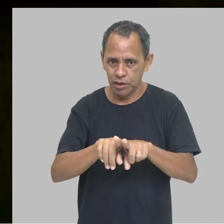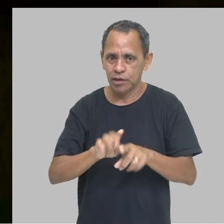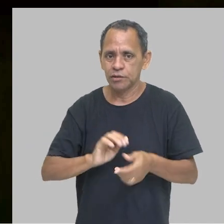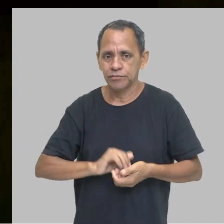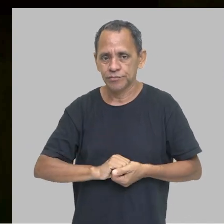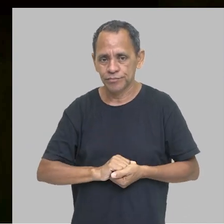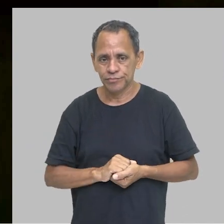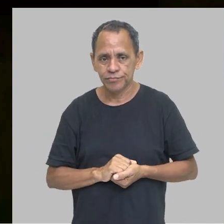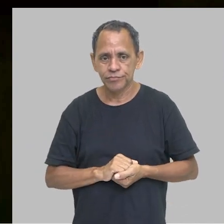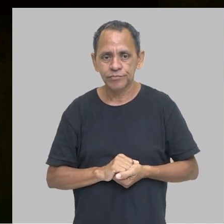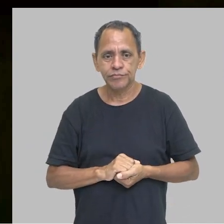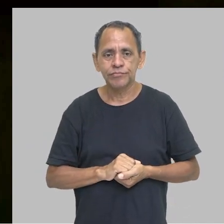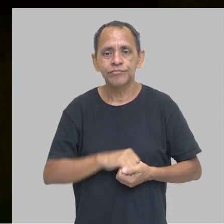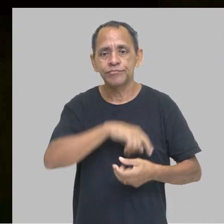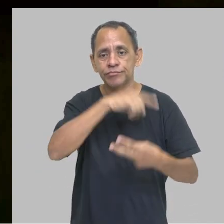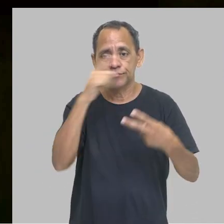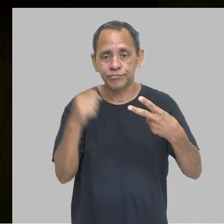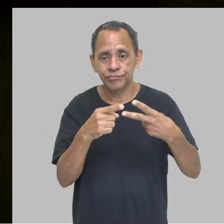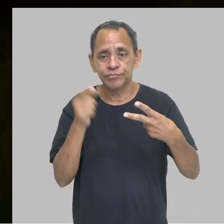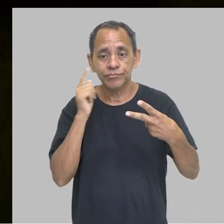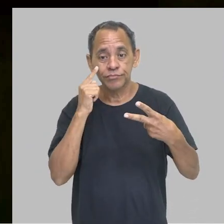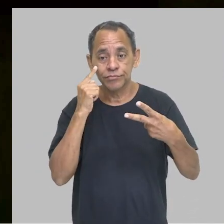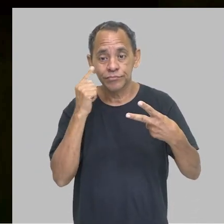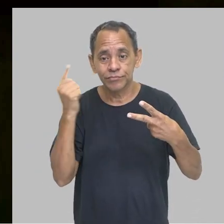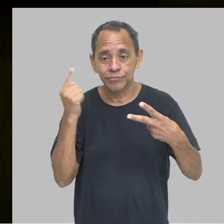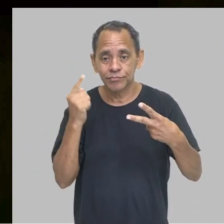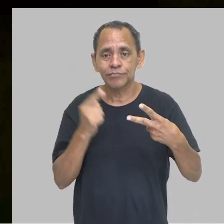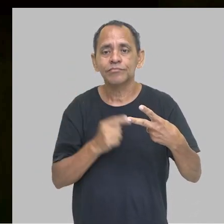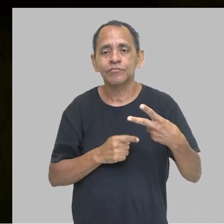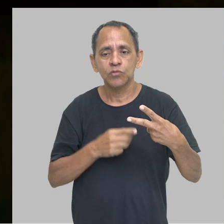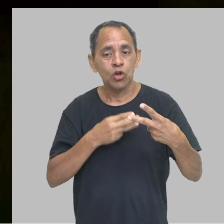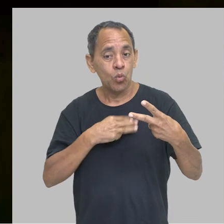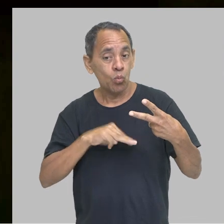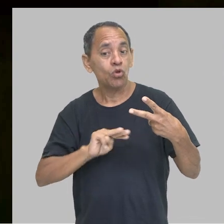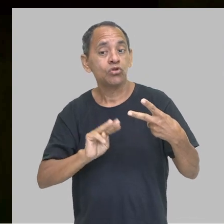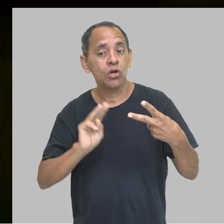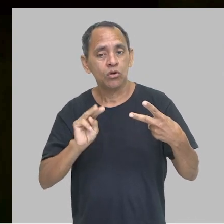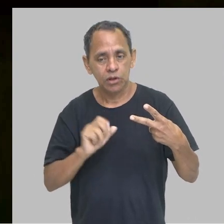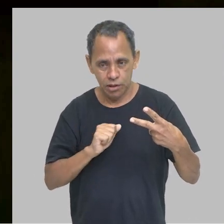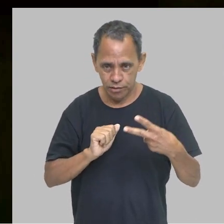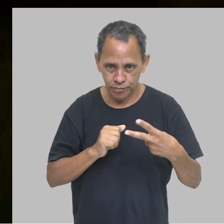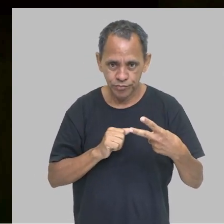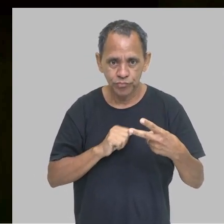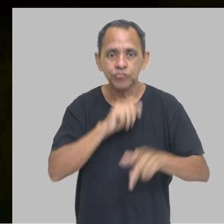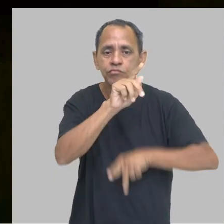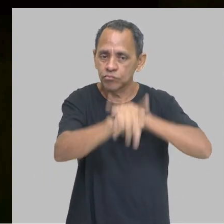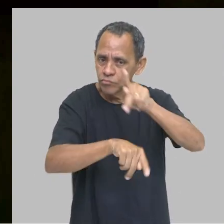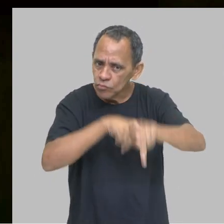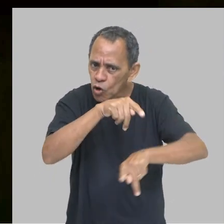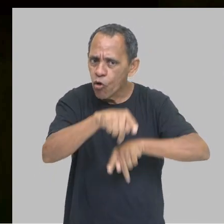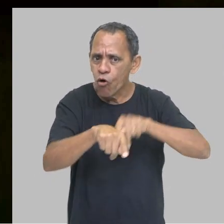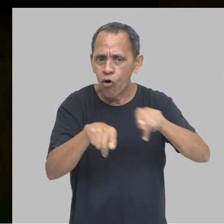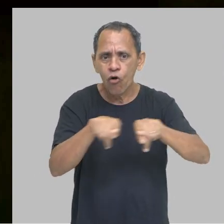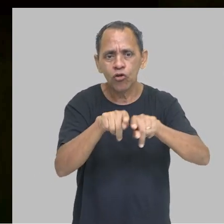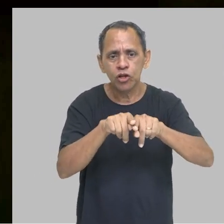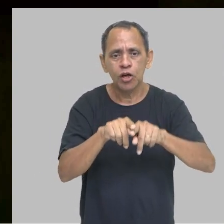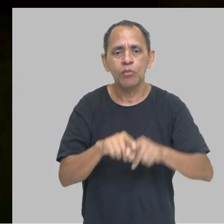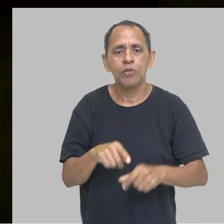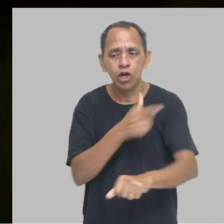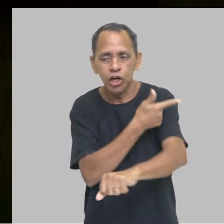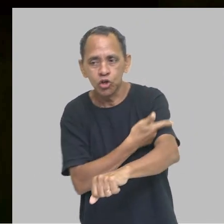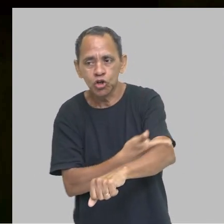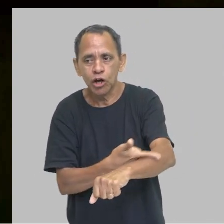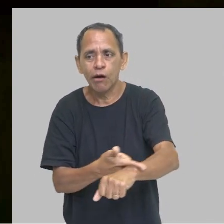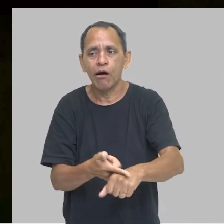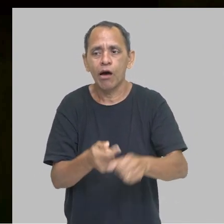questão, outra justificativa, galera, é a missão civilizatória. O europeu dizia o seguinte, ora, eu sou